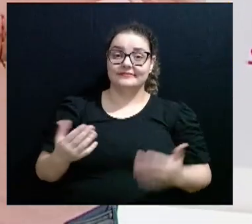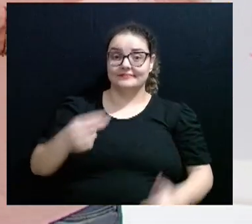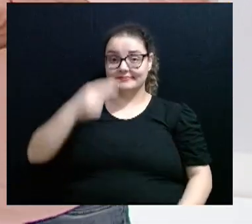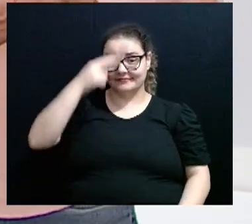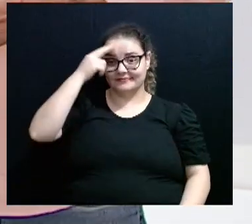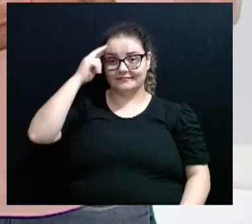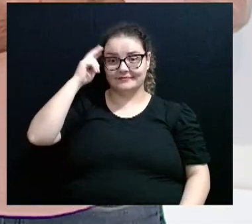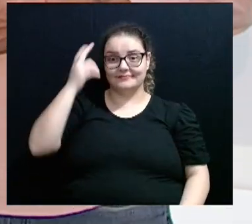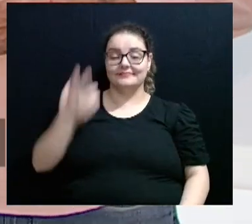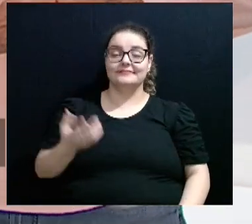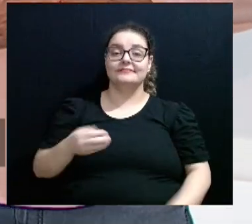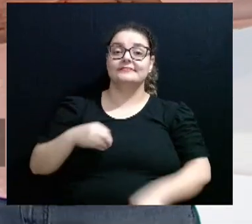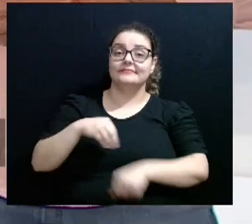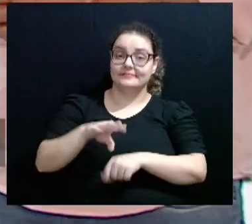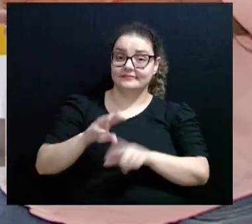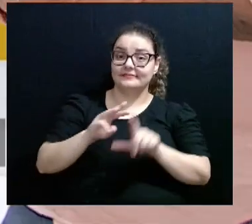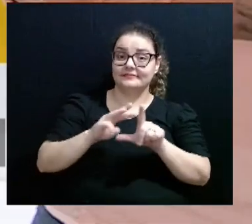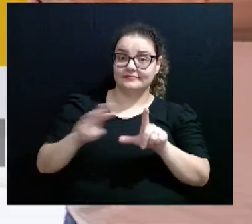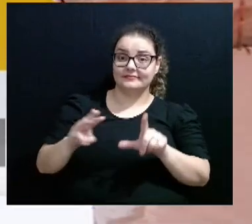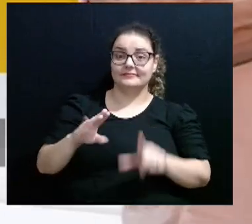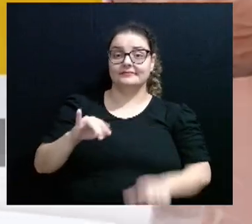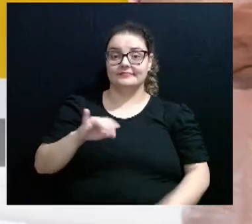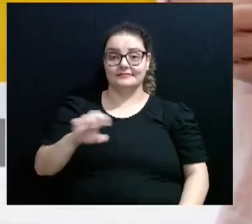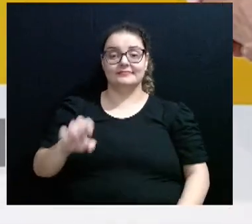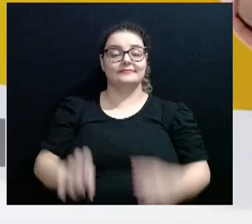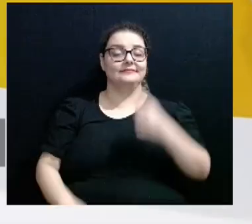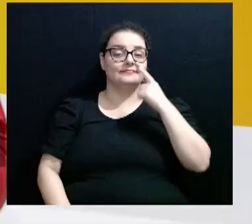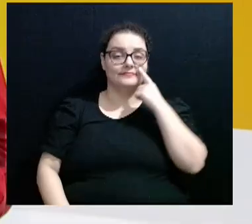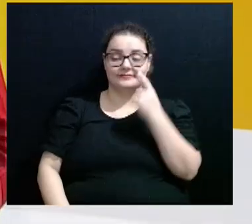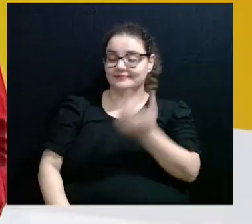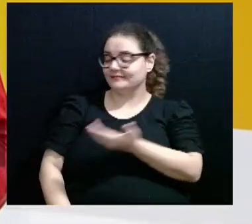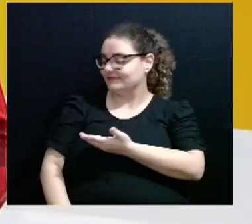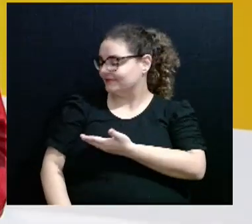deixar aqui o portal do CIE, que é